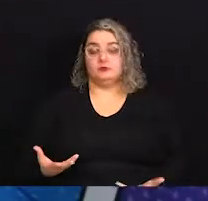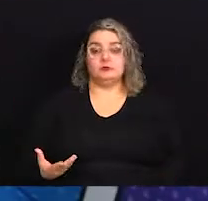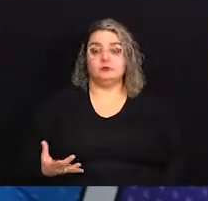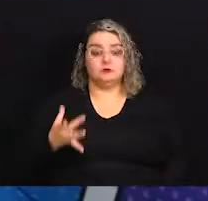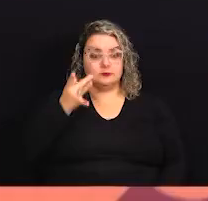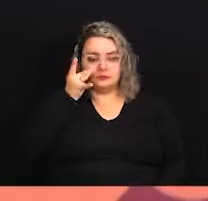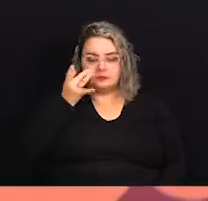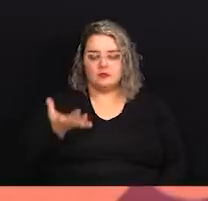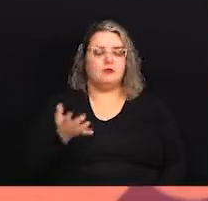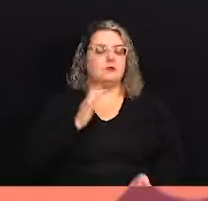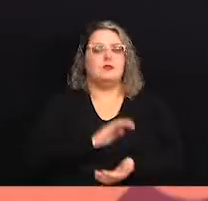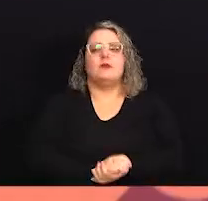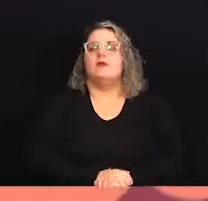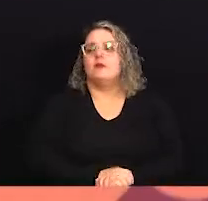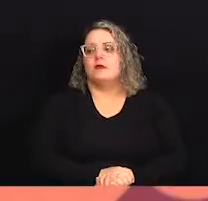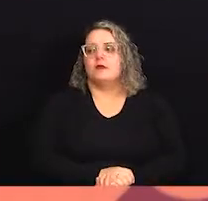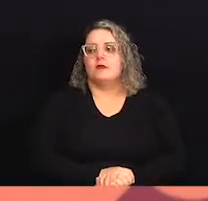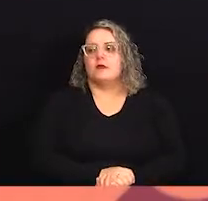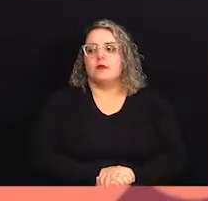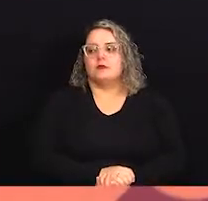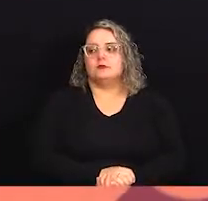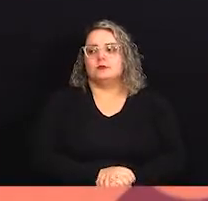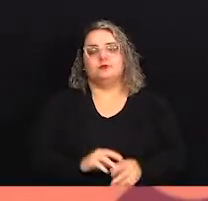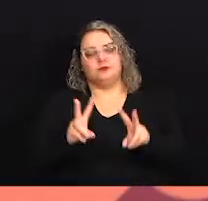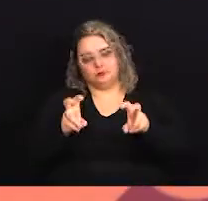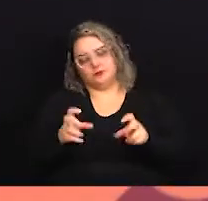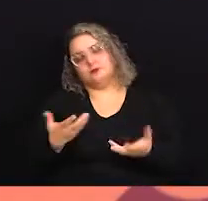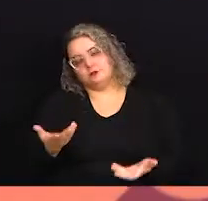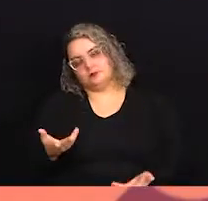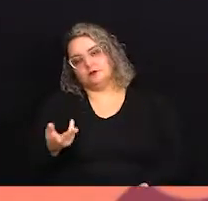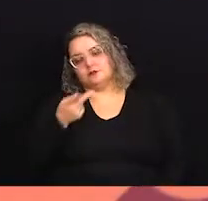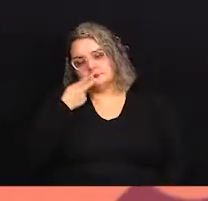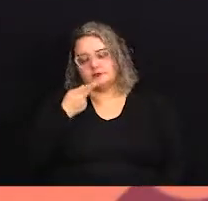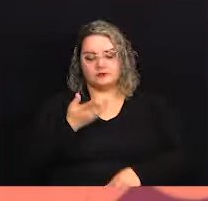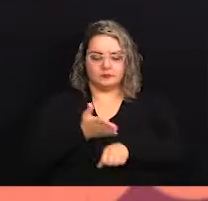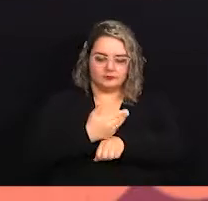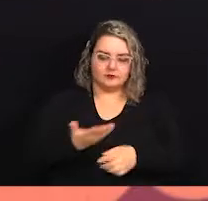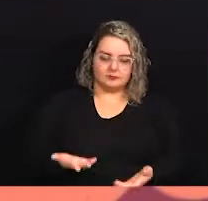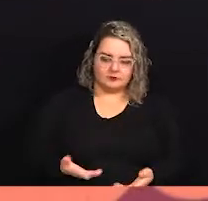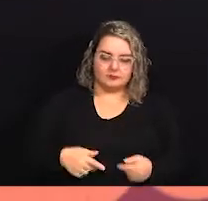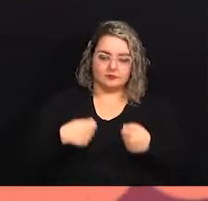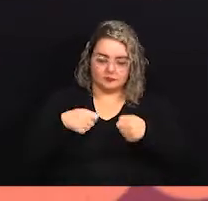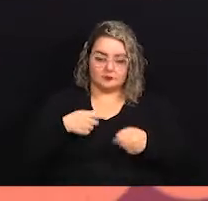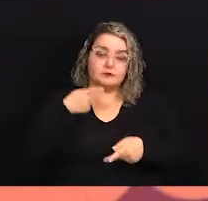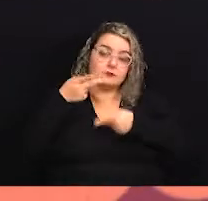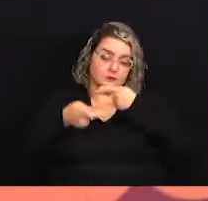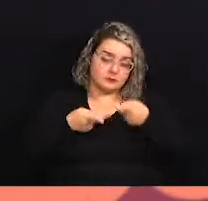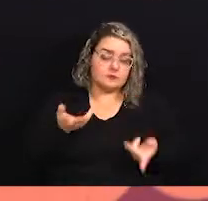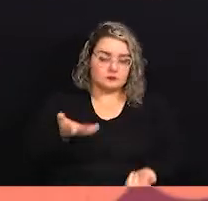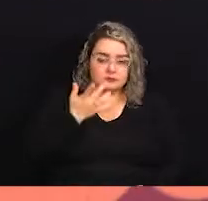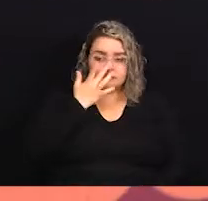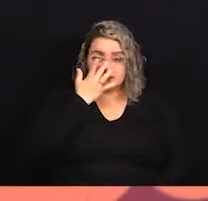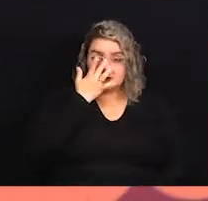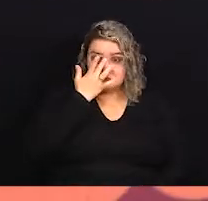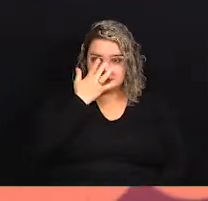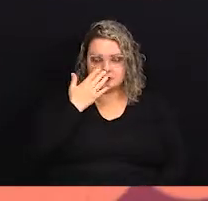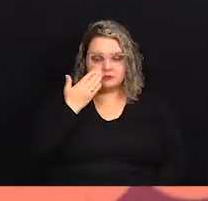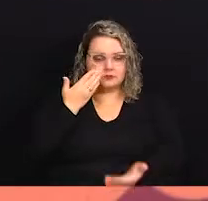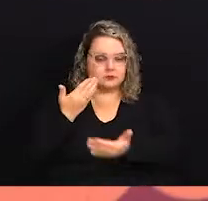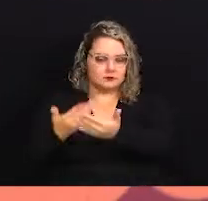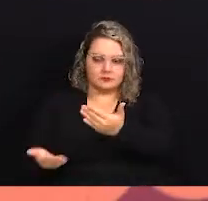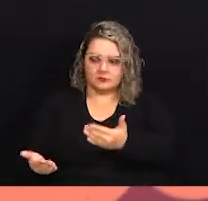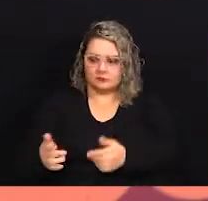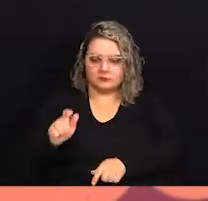ao vivo, assim. É um tema que, como você disse anteriormente, né, que precisa ser falado, né? Nós